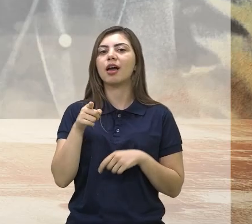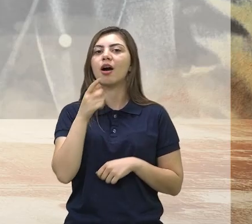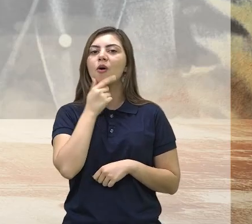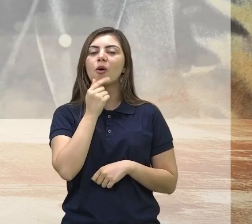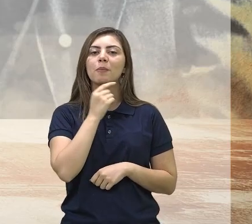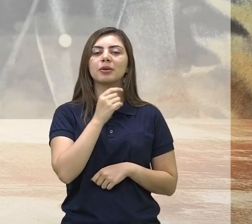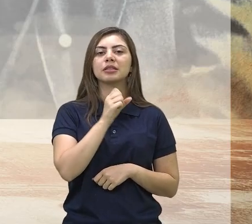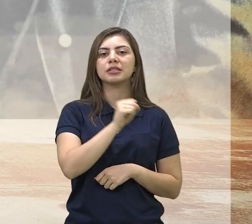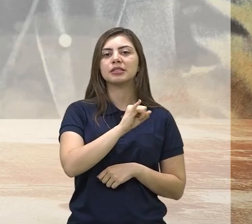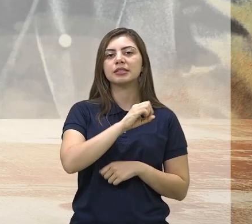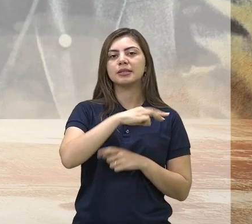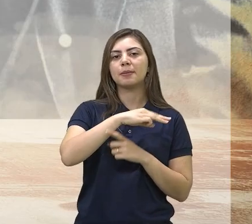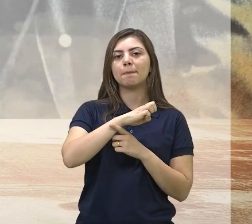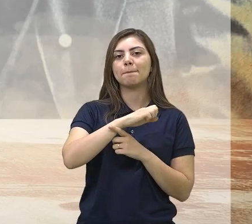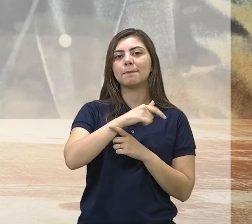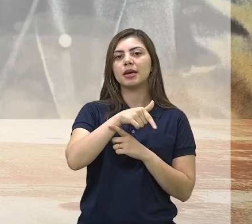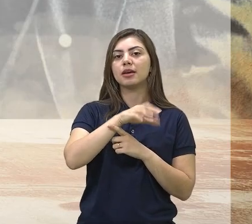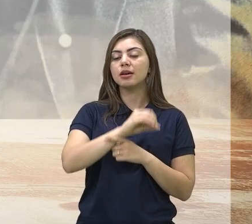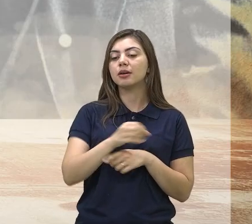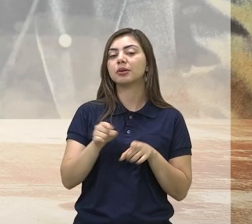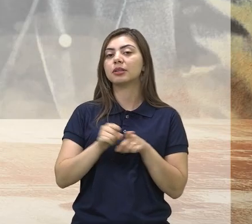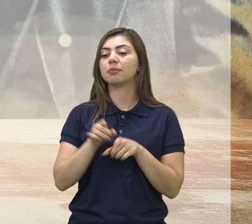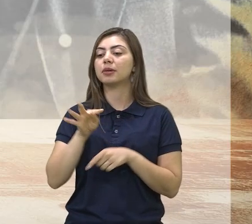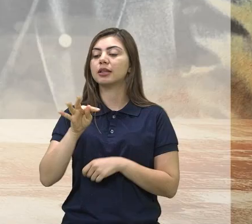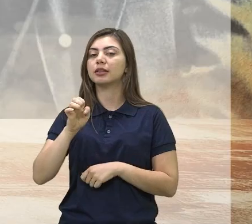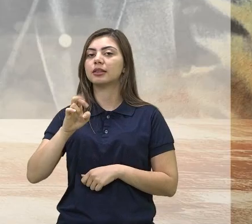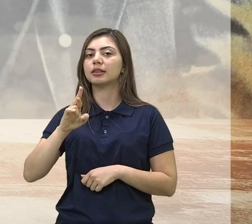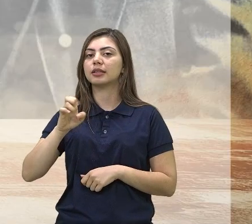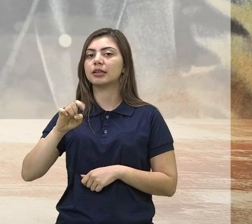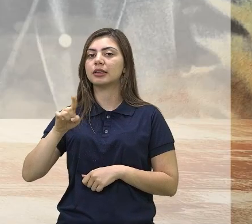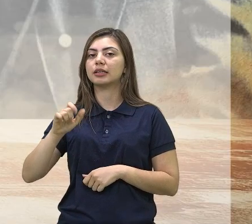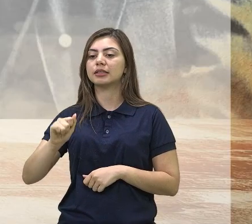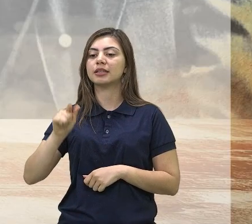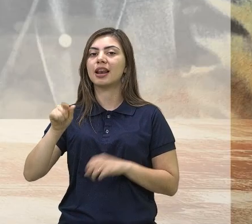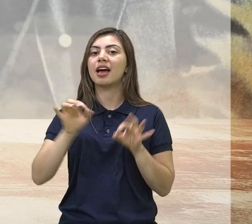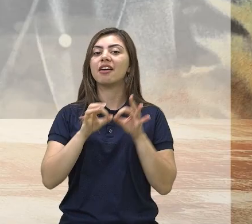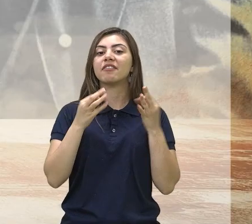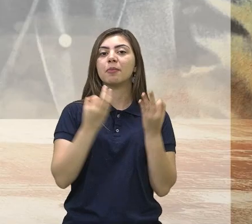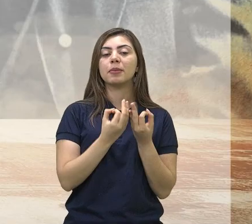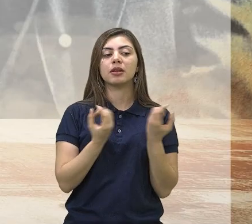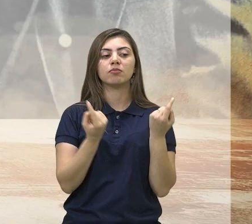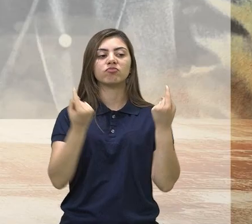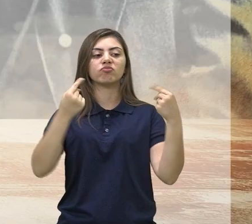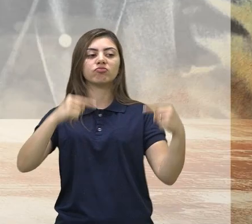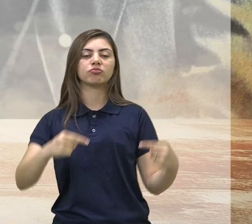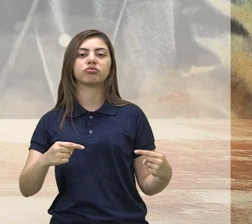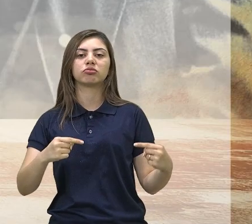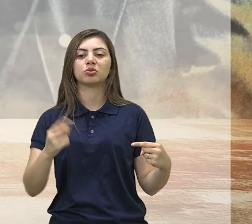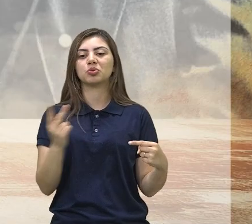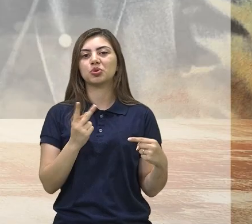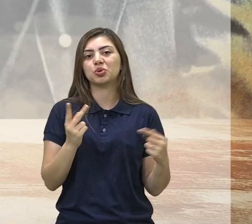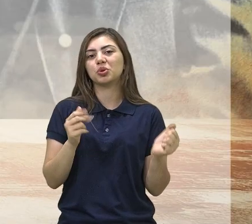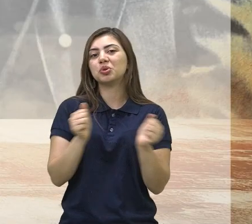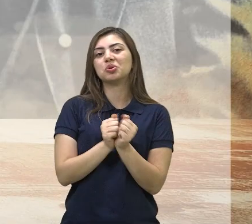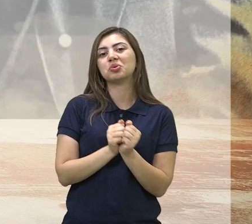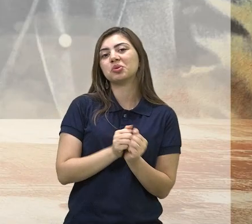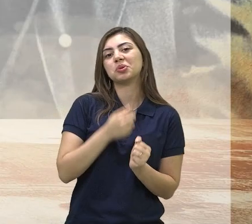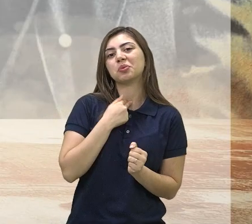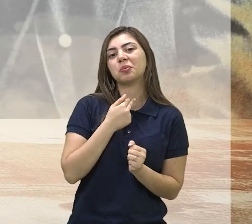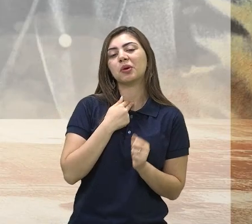Percebo que como a família, elas são inimigas, esse amor não pode acontecer. Porém,